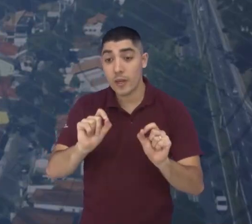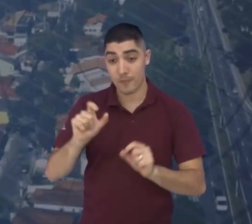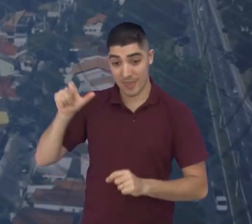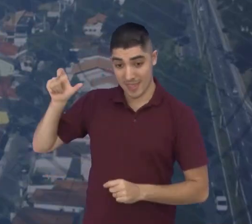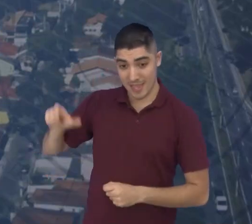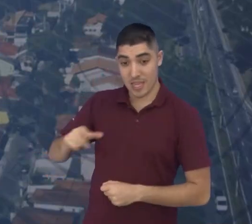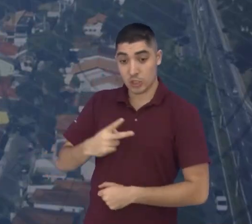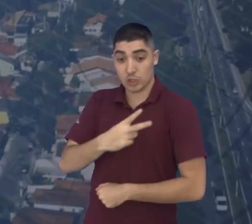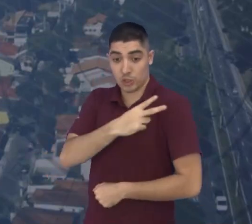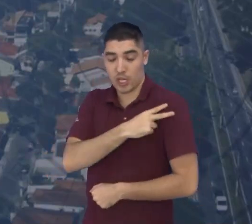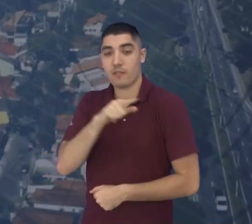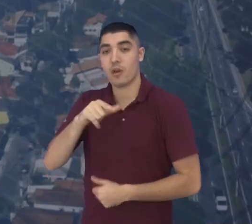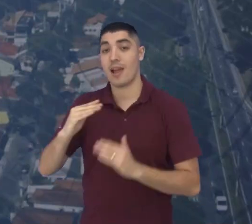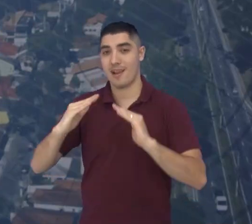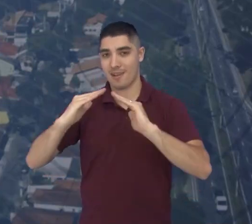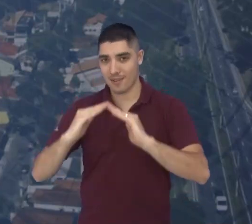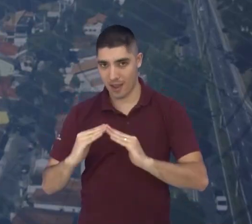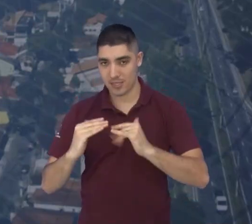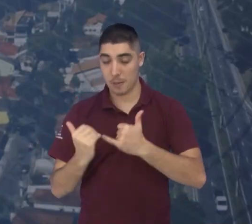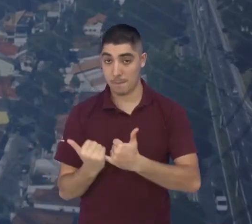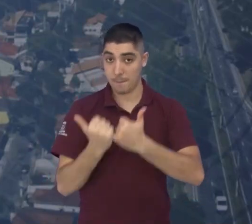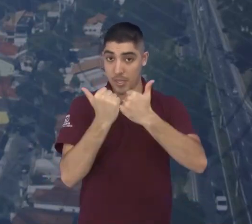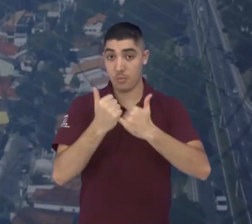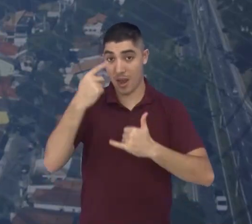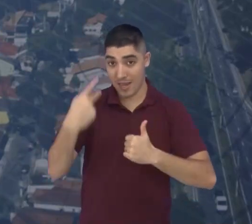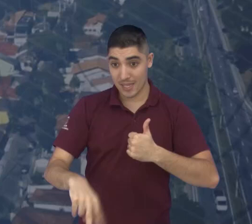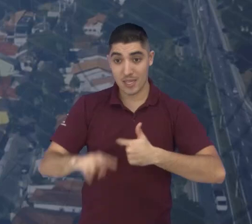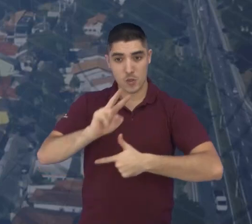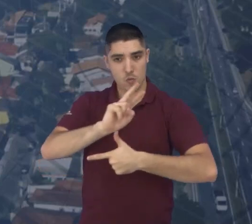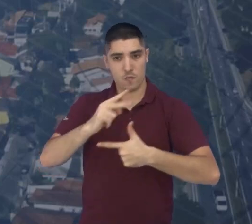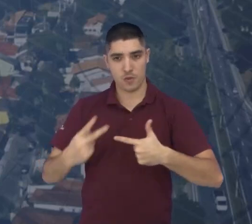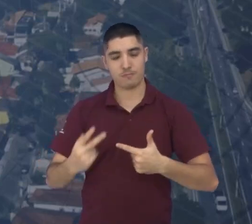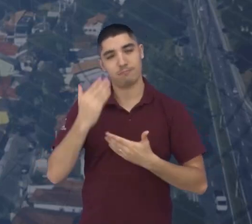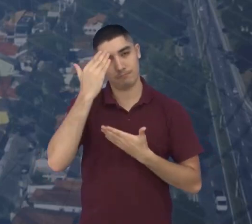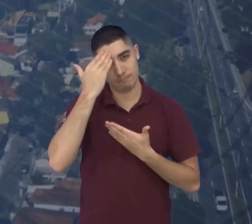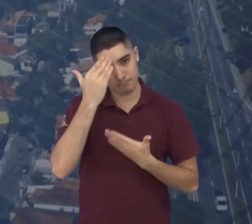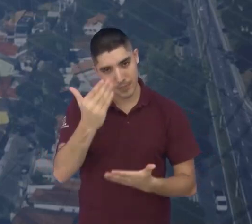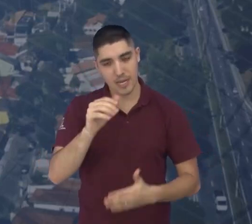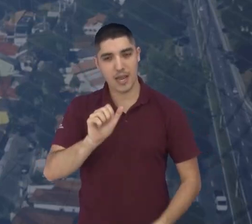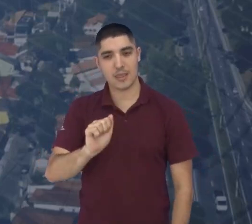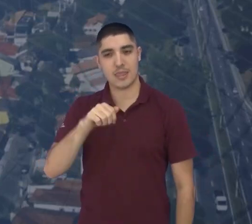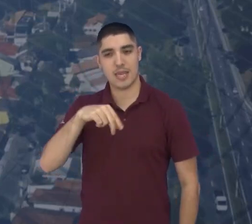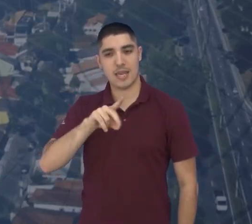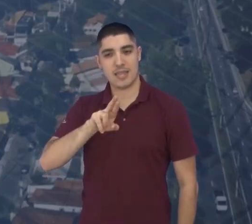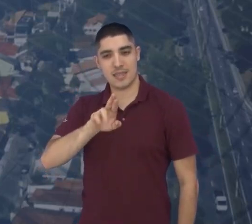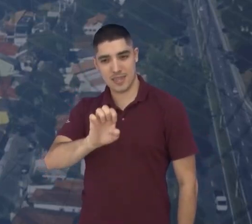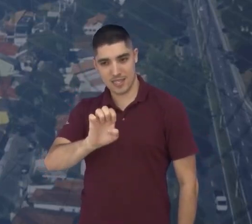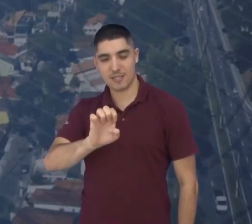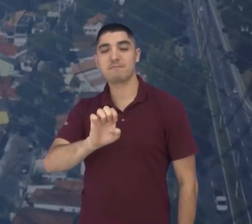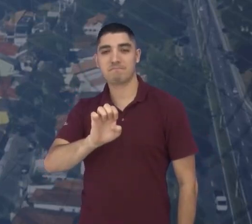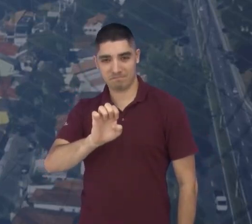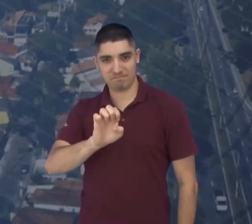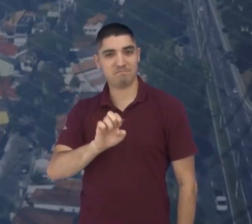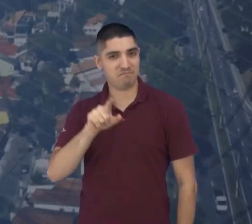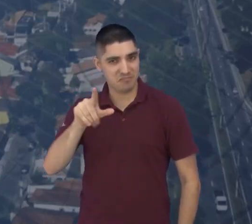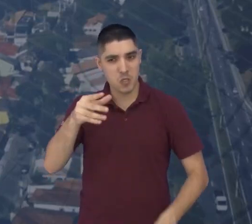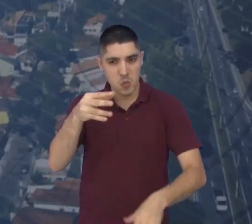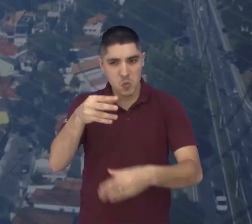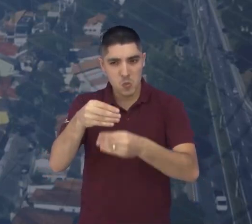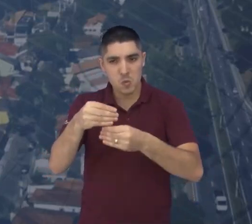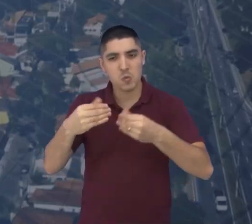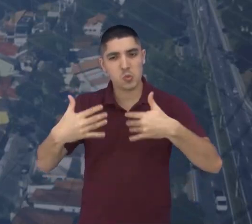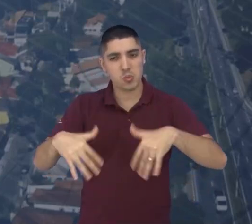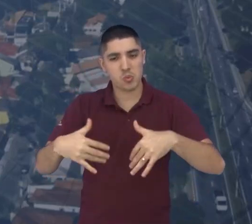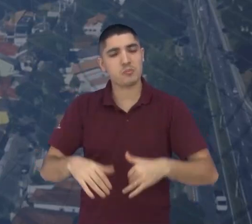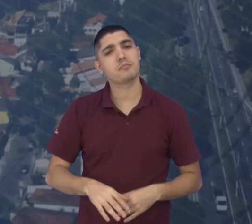da Casa de Patrimônio aqui do Vale do Paraíba. Então, muito obrigada mais uma vez pelo vídeo, André. Complementou um pouquinho, né, Robson,